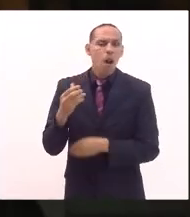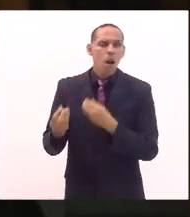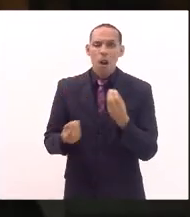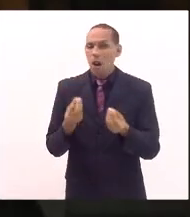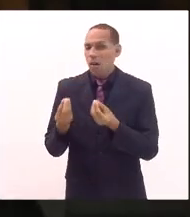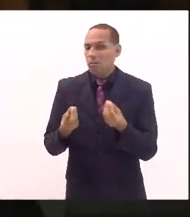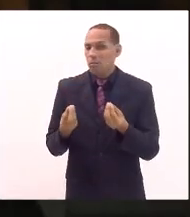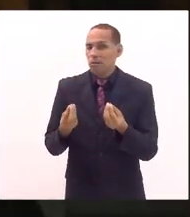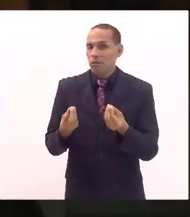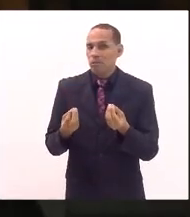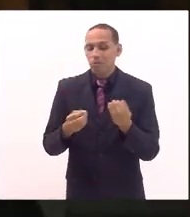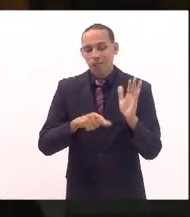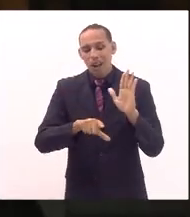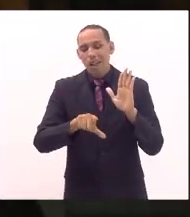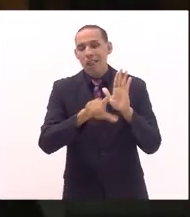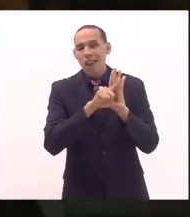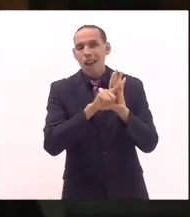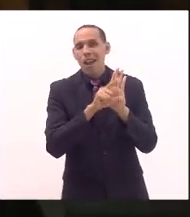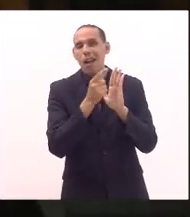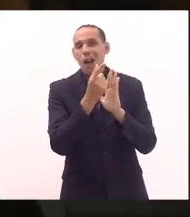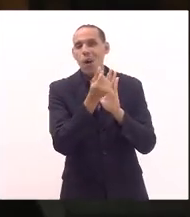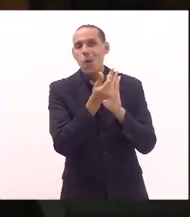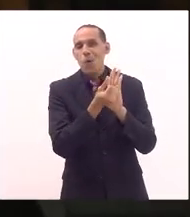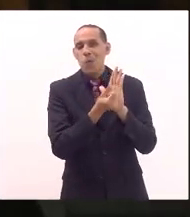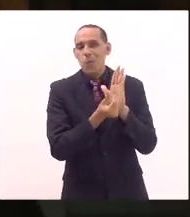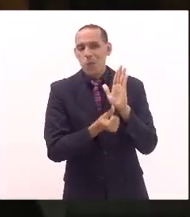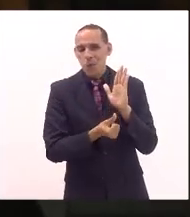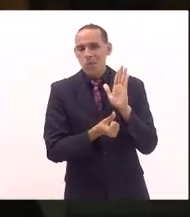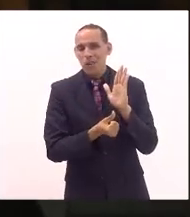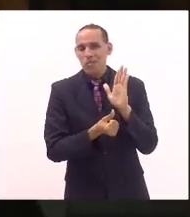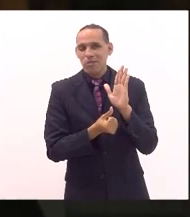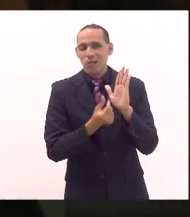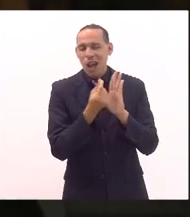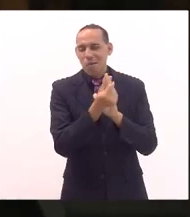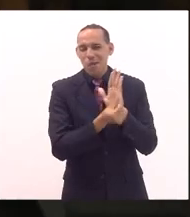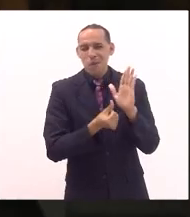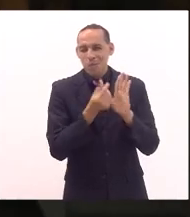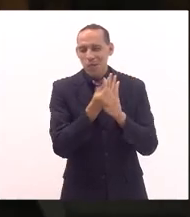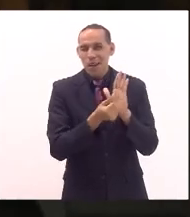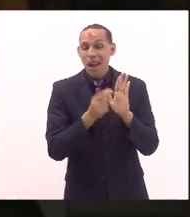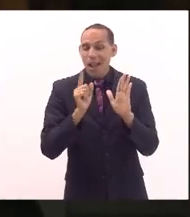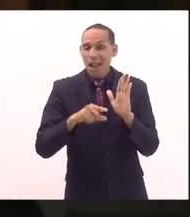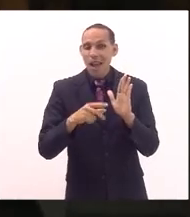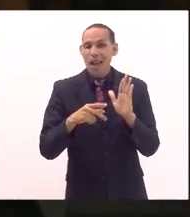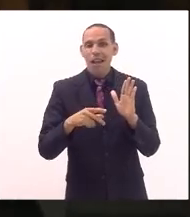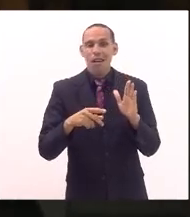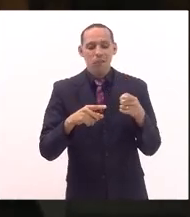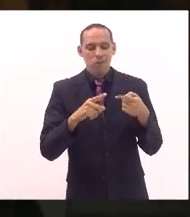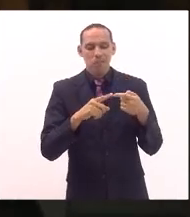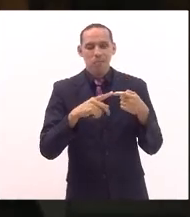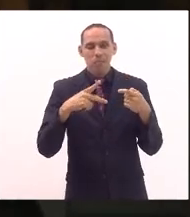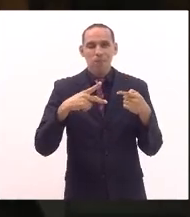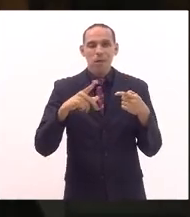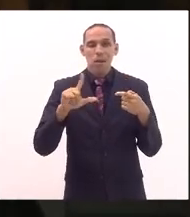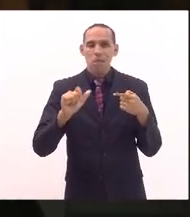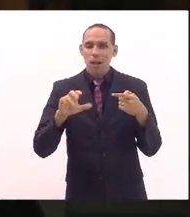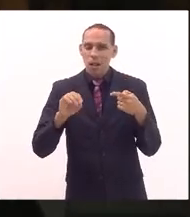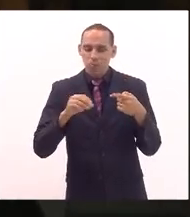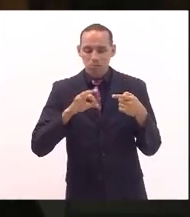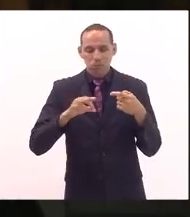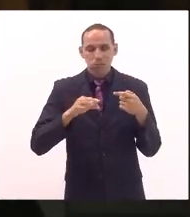são as leis orçamentárias o plano plurianual